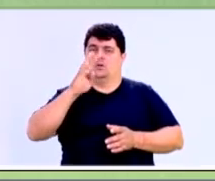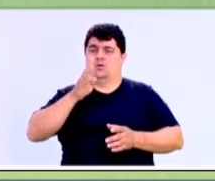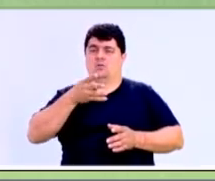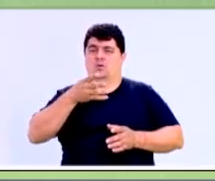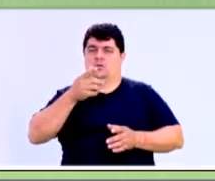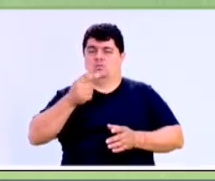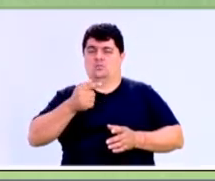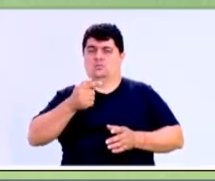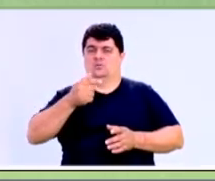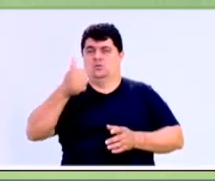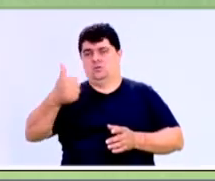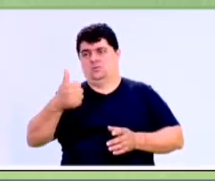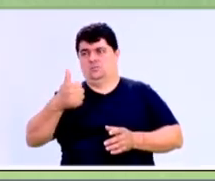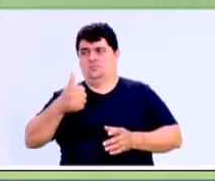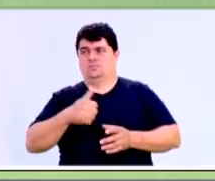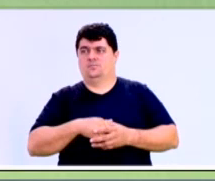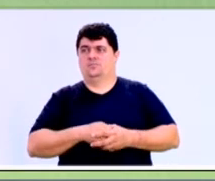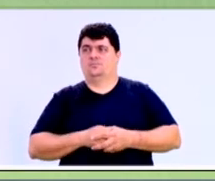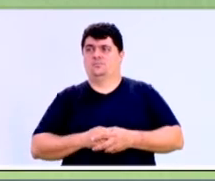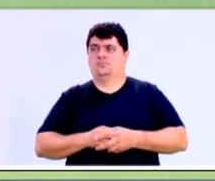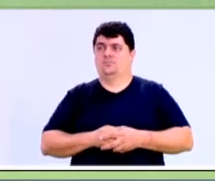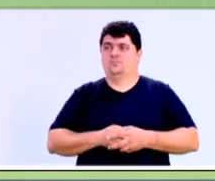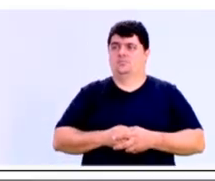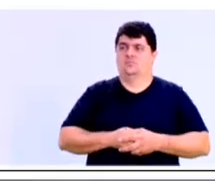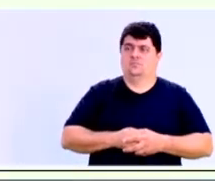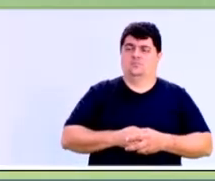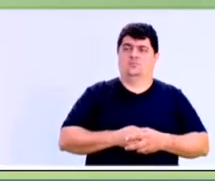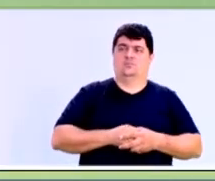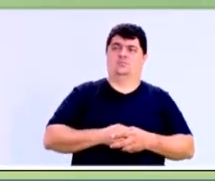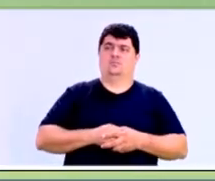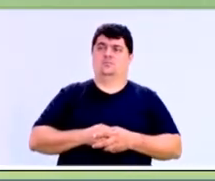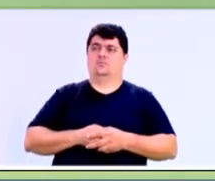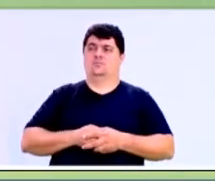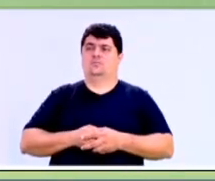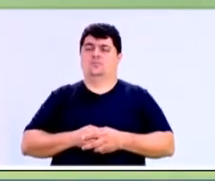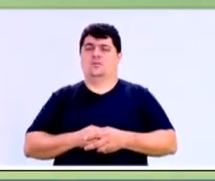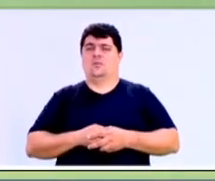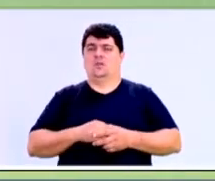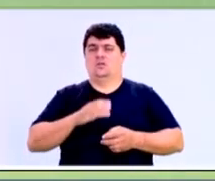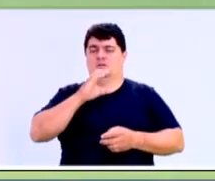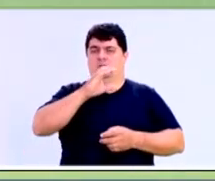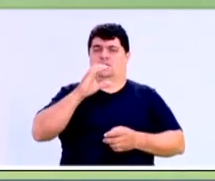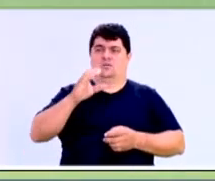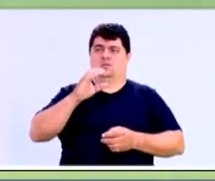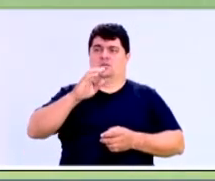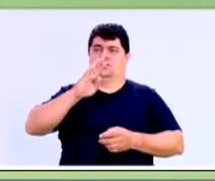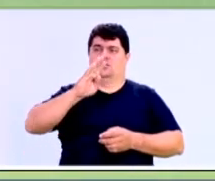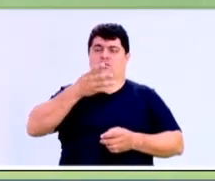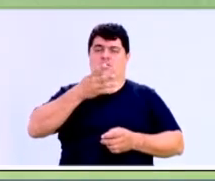anteriores, 4,71. Então eu chego no que é chamado ciclo de